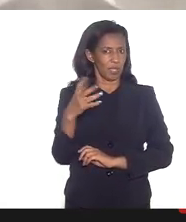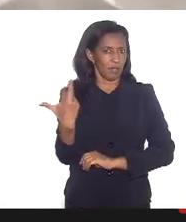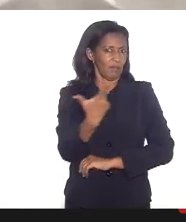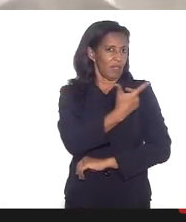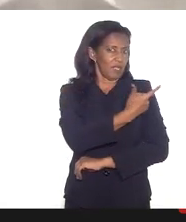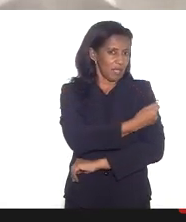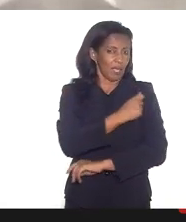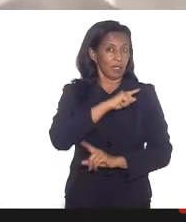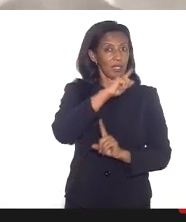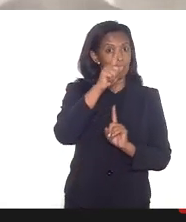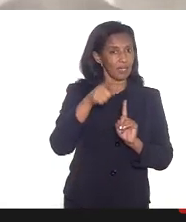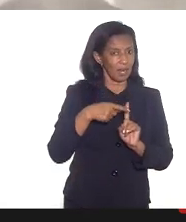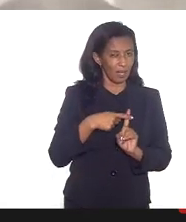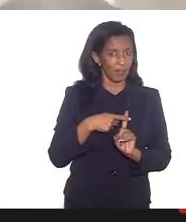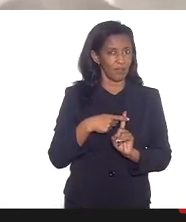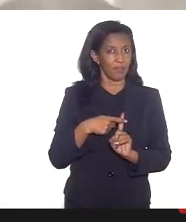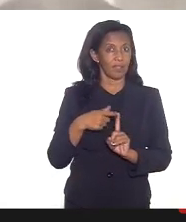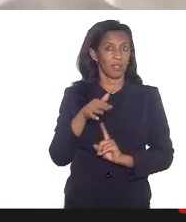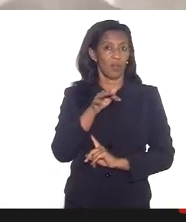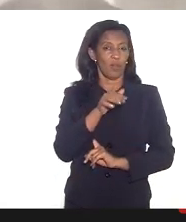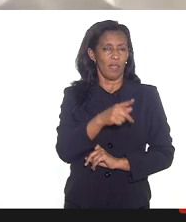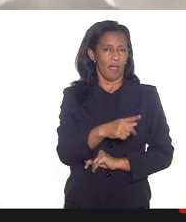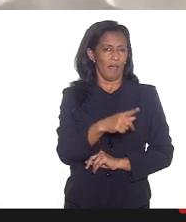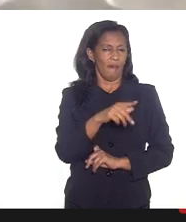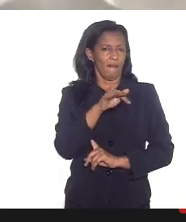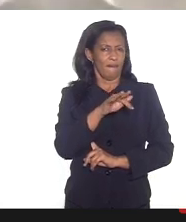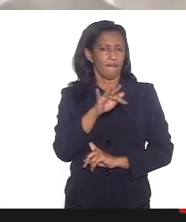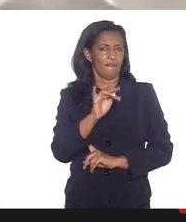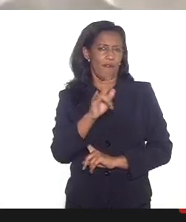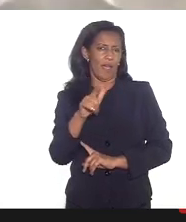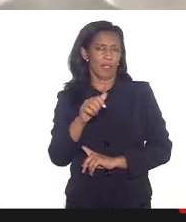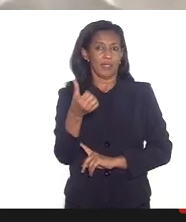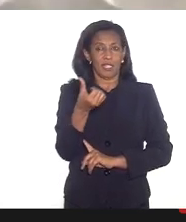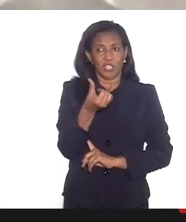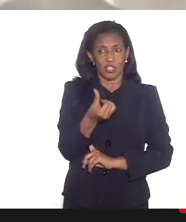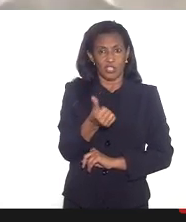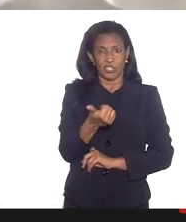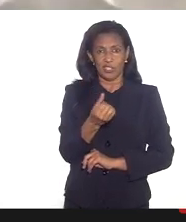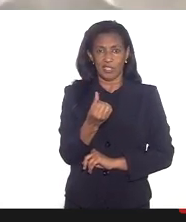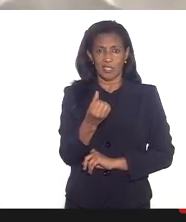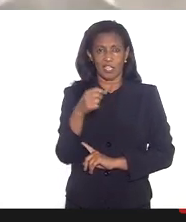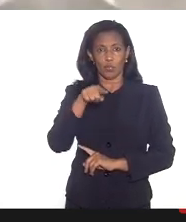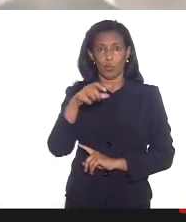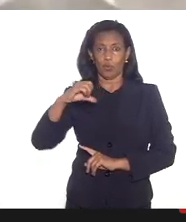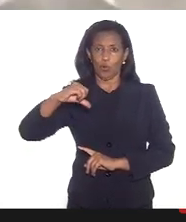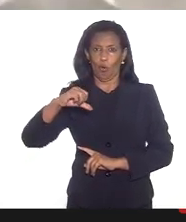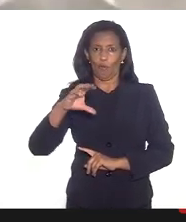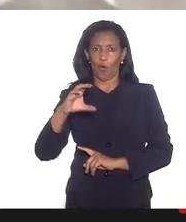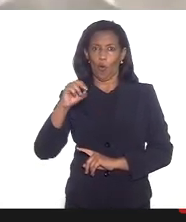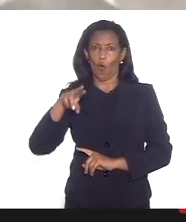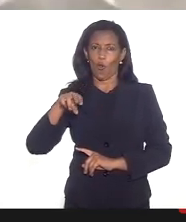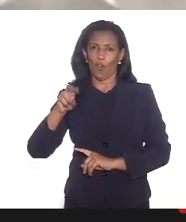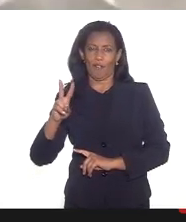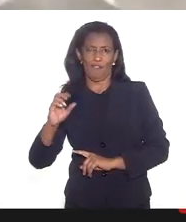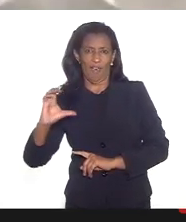aplicadas em gestantes são da fase 16.9 da Conan vaca